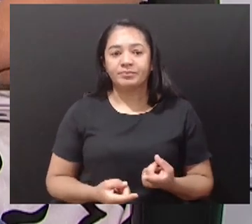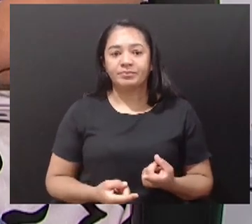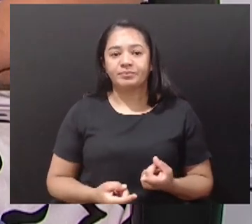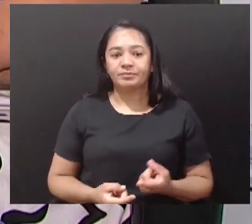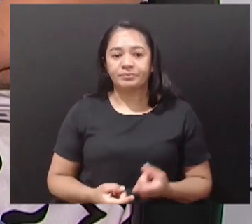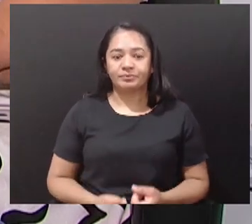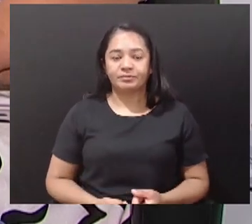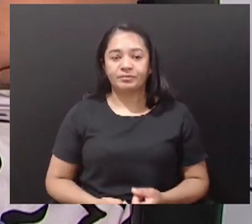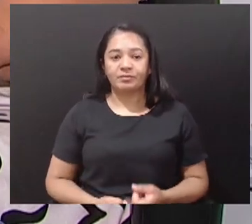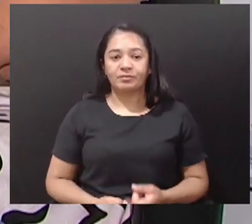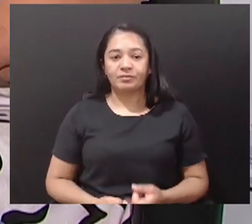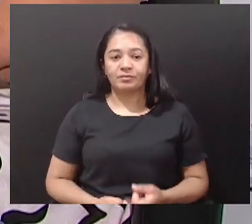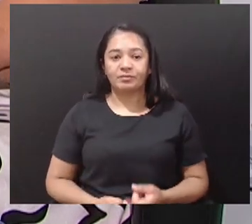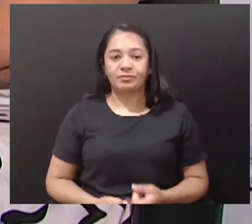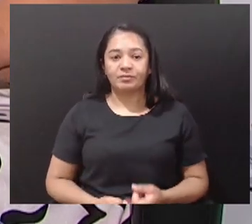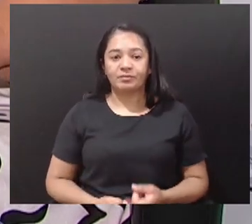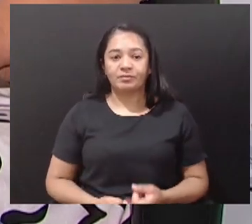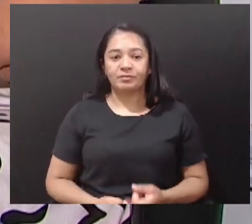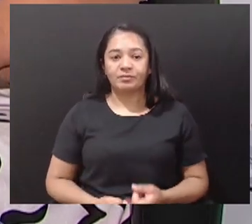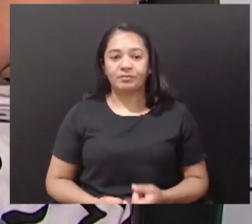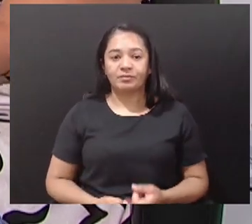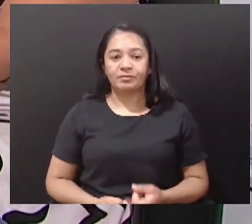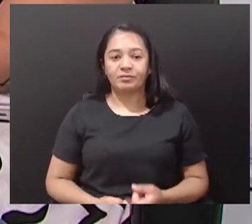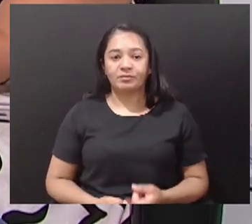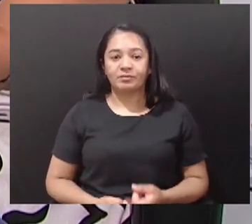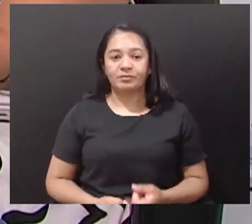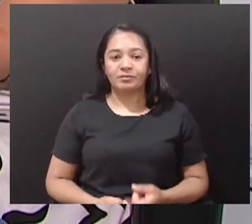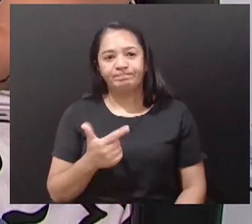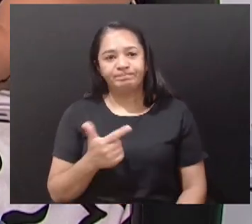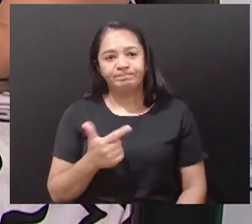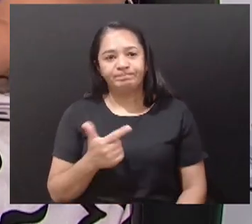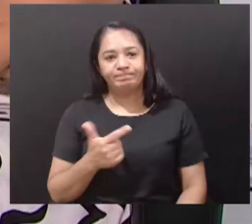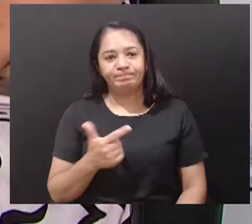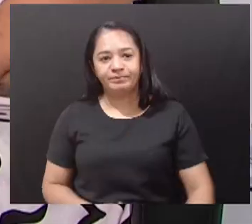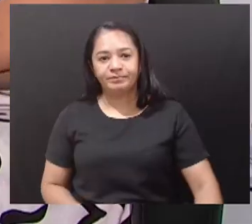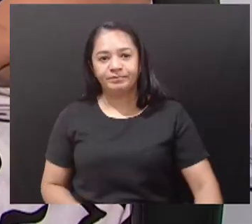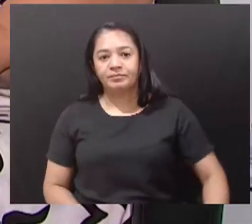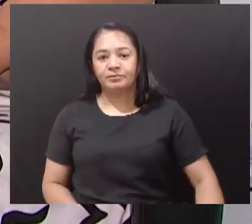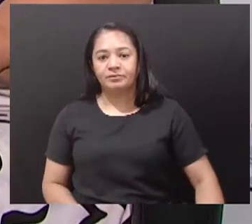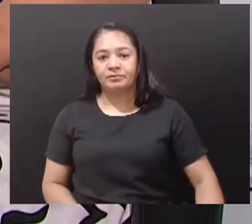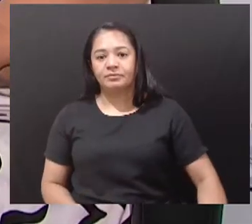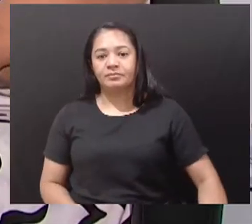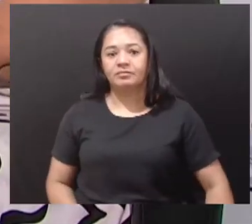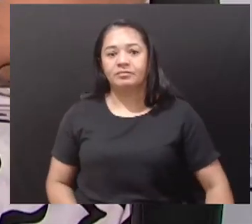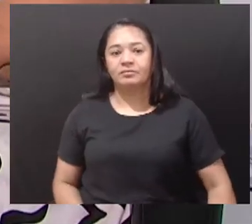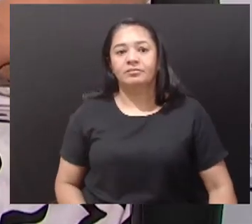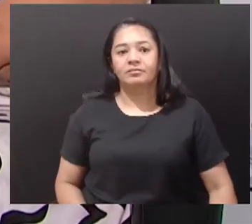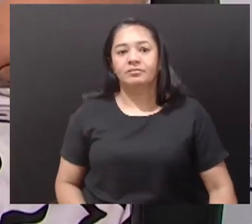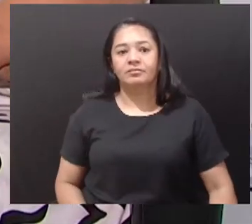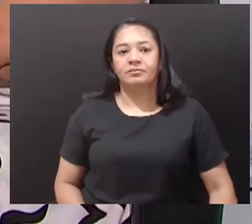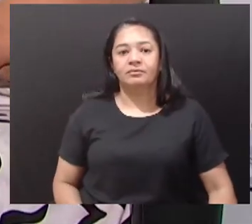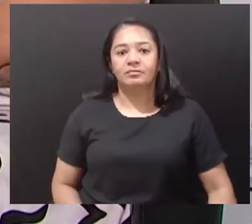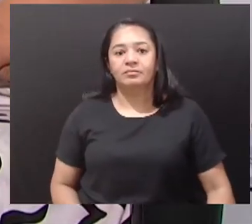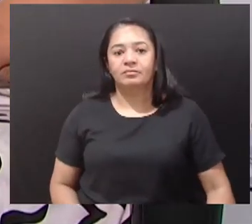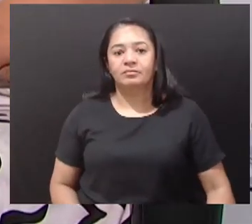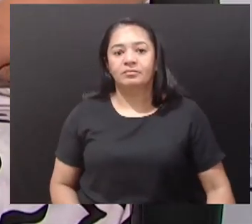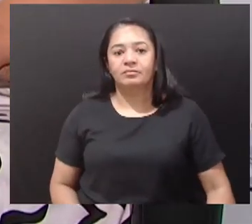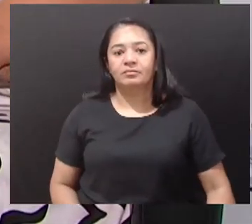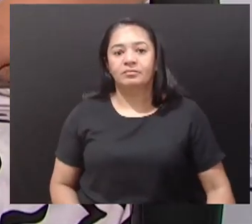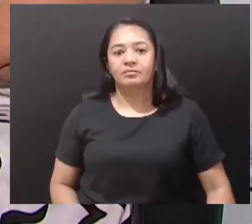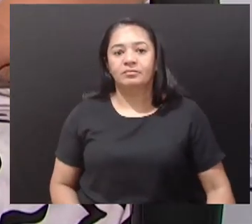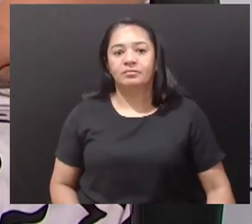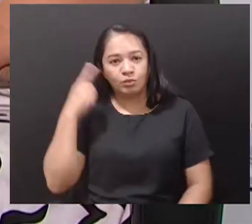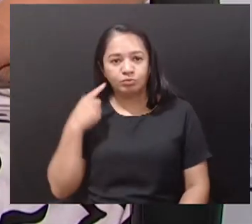online tem pouca coisa se falando até mesmo tem mercado para isso. Até mesmo do permanente eu já vi, mas soltura de caixa tem pouca